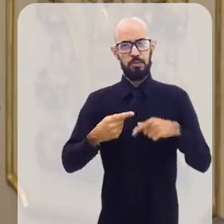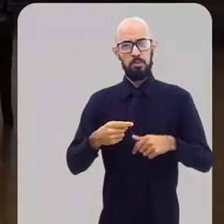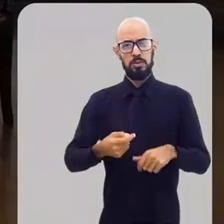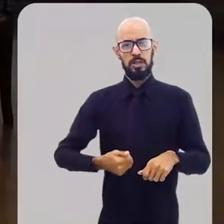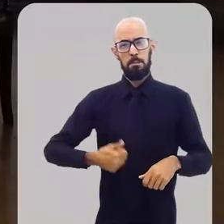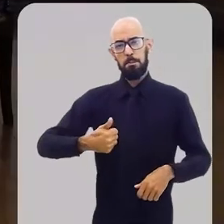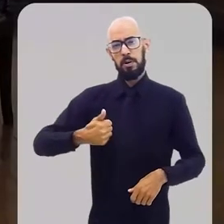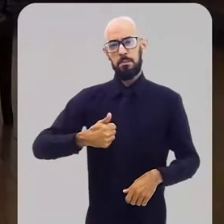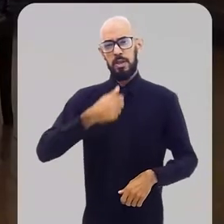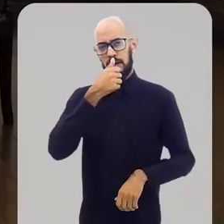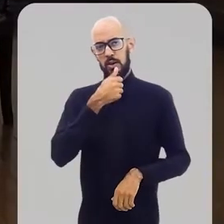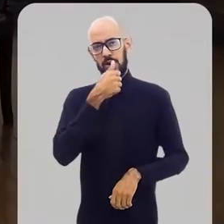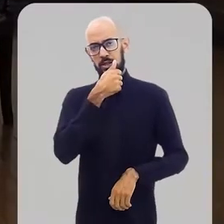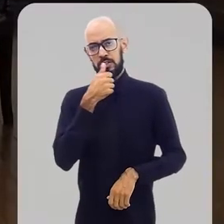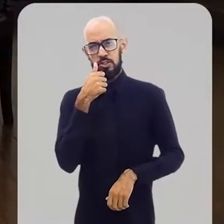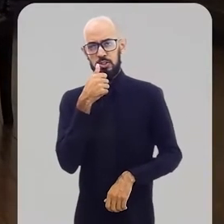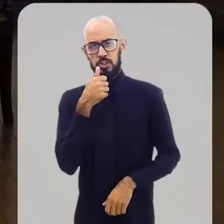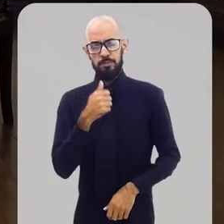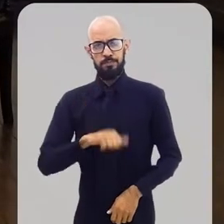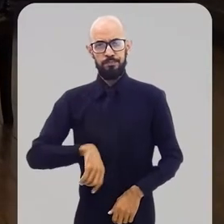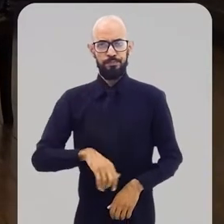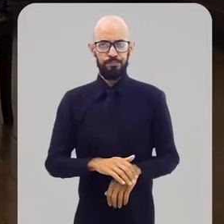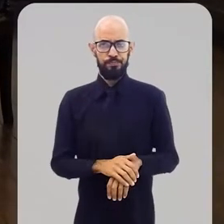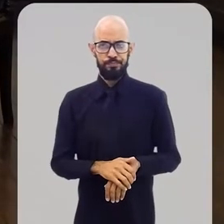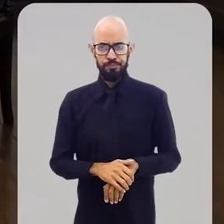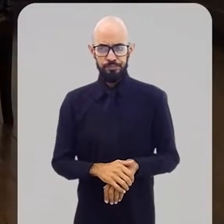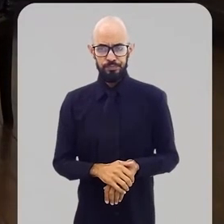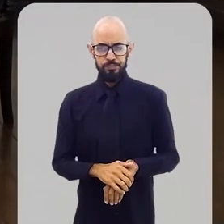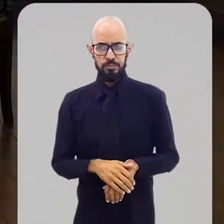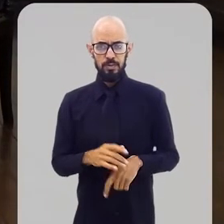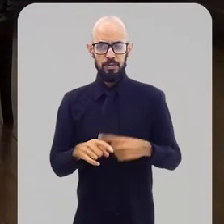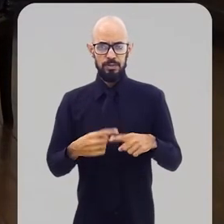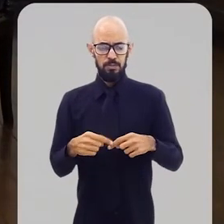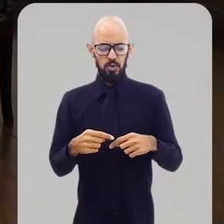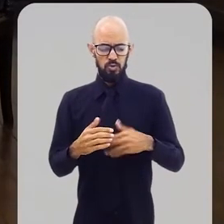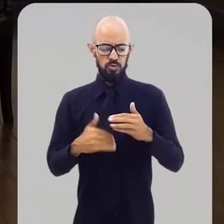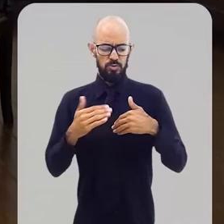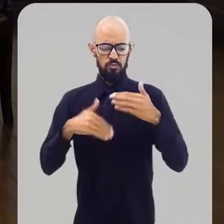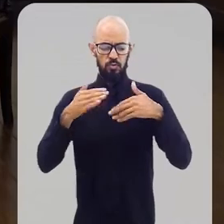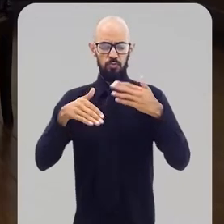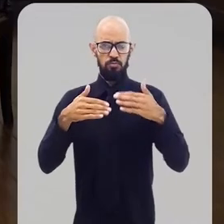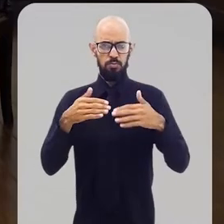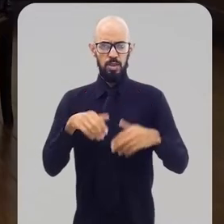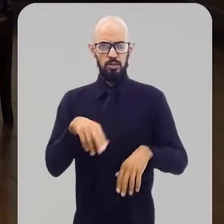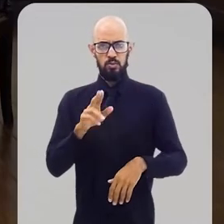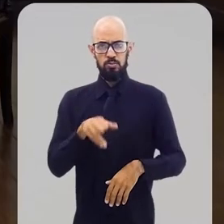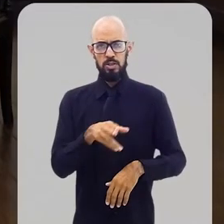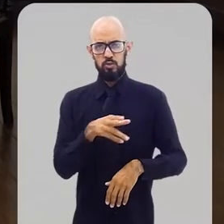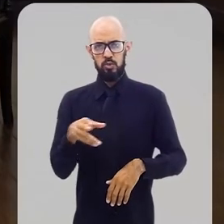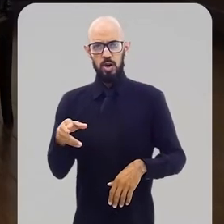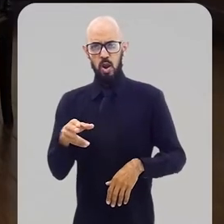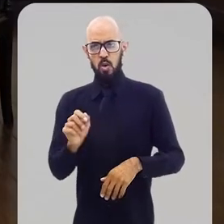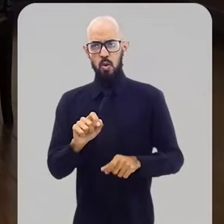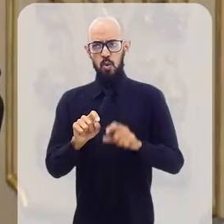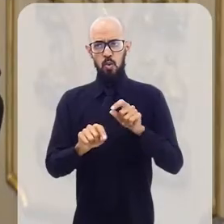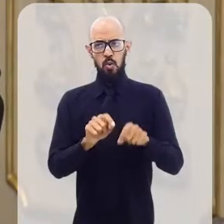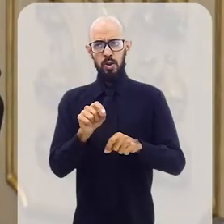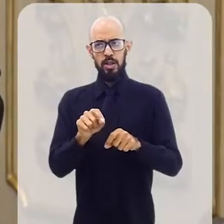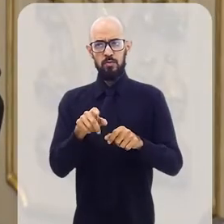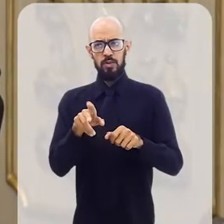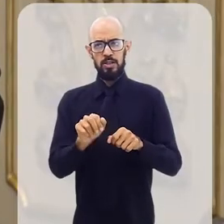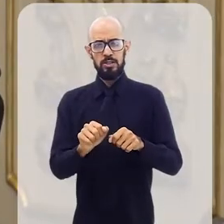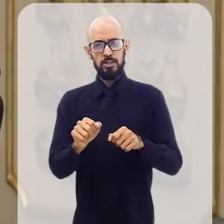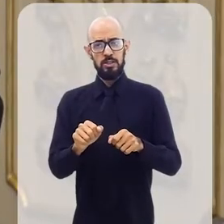a primeira eucaristia só que com o desenvolvimento Pastoral é Voice